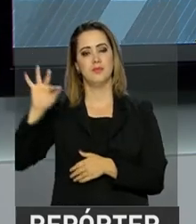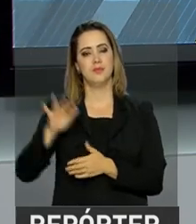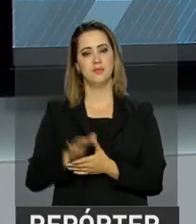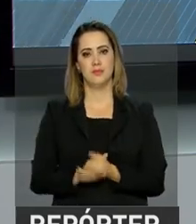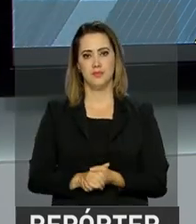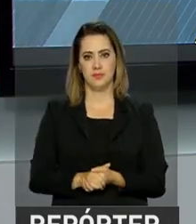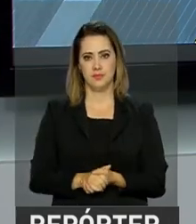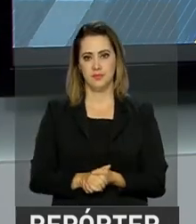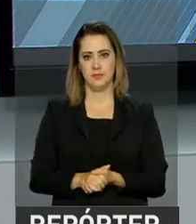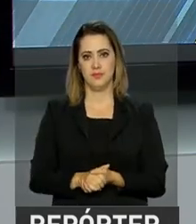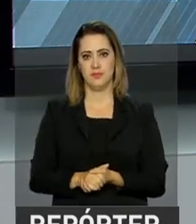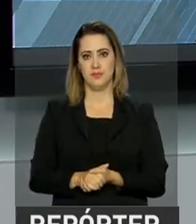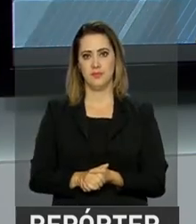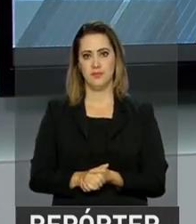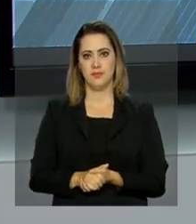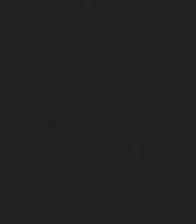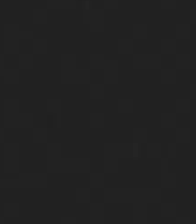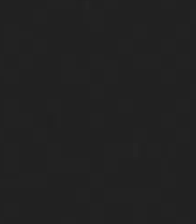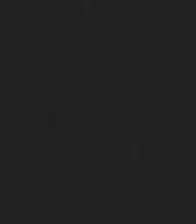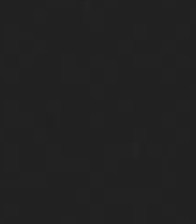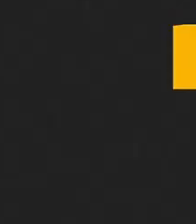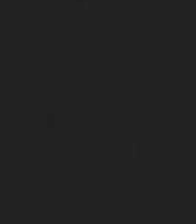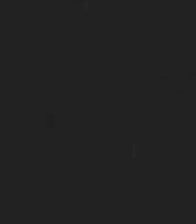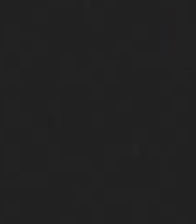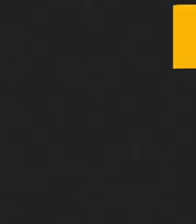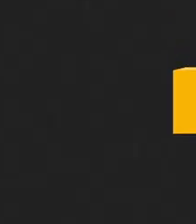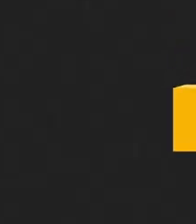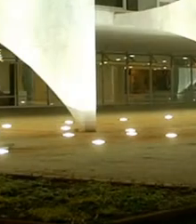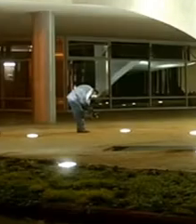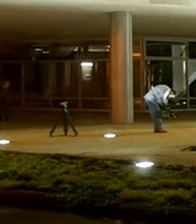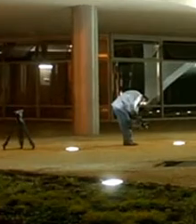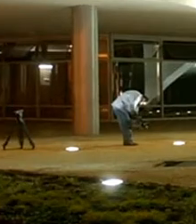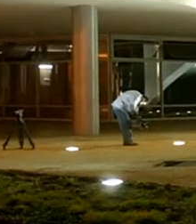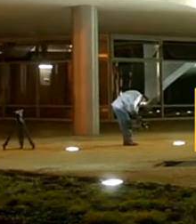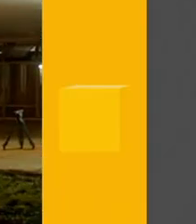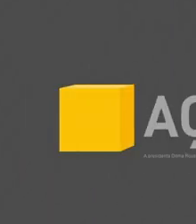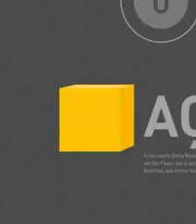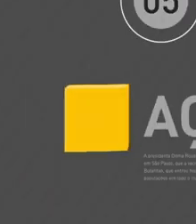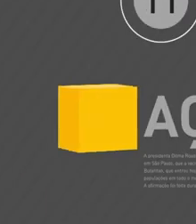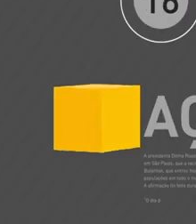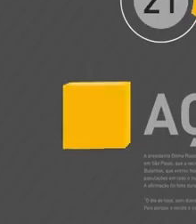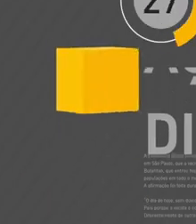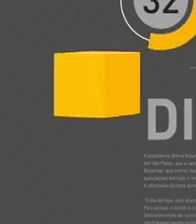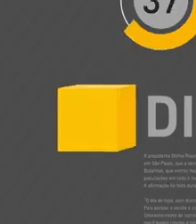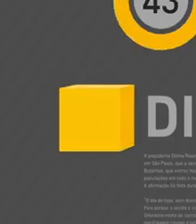a TV do Governo Federal.